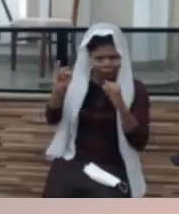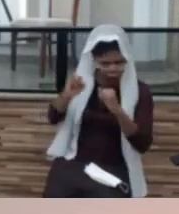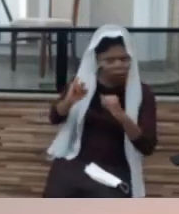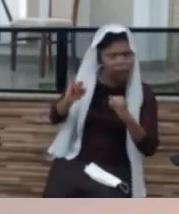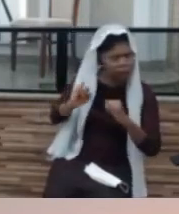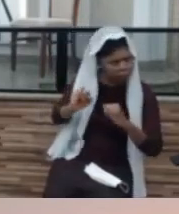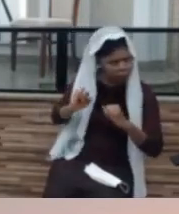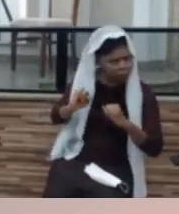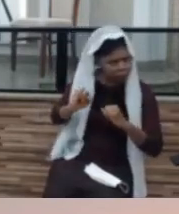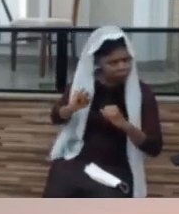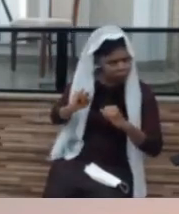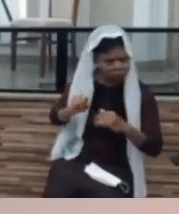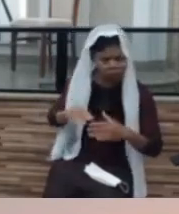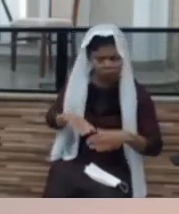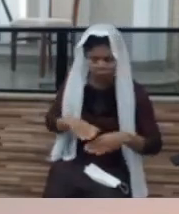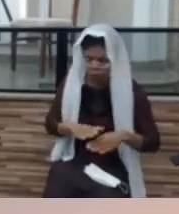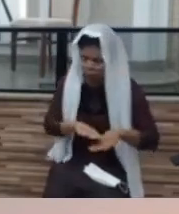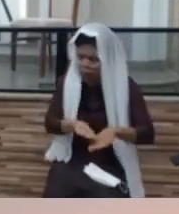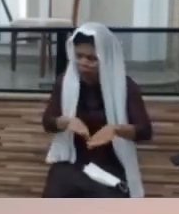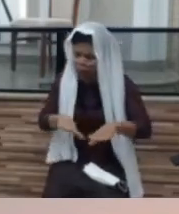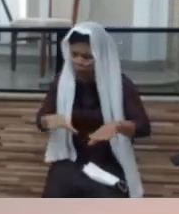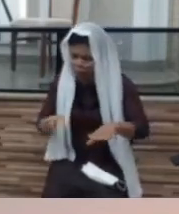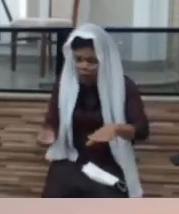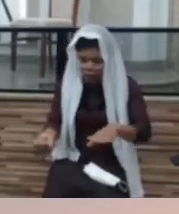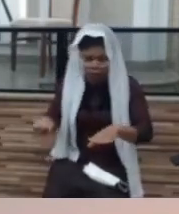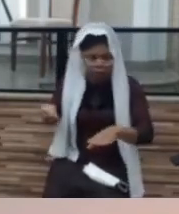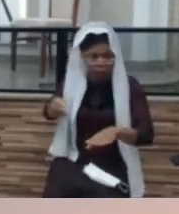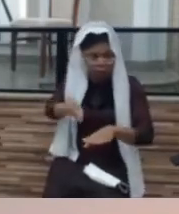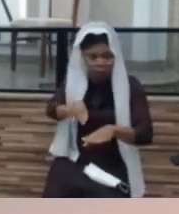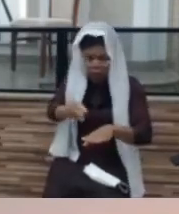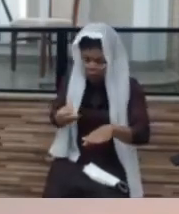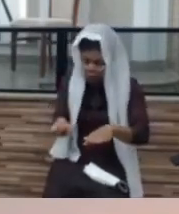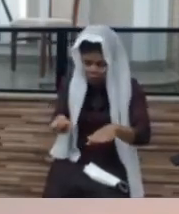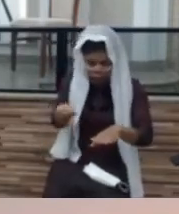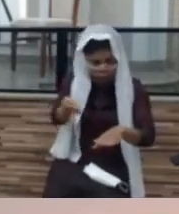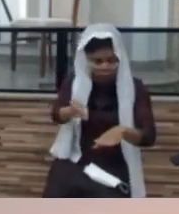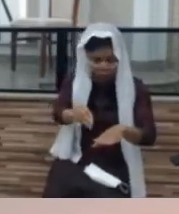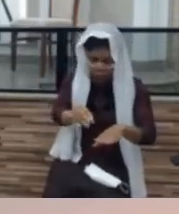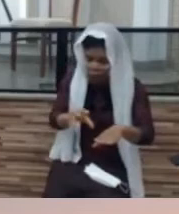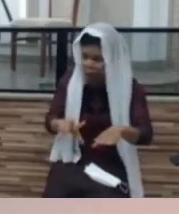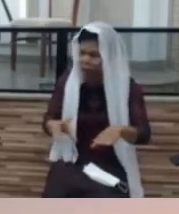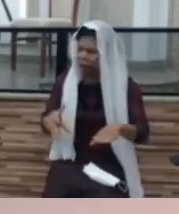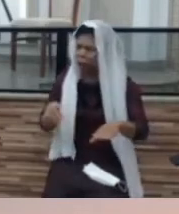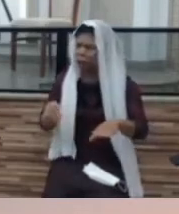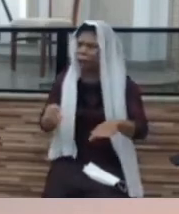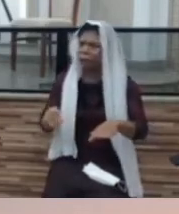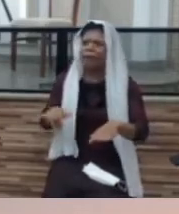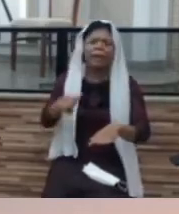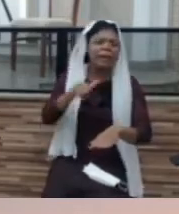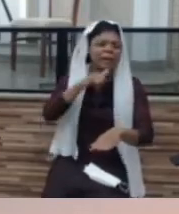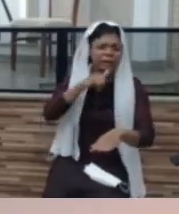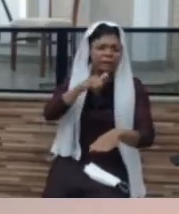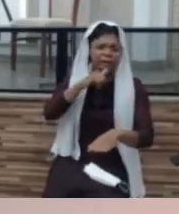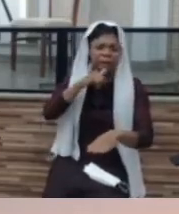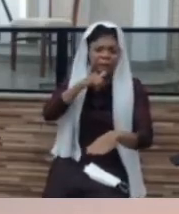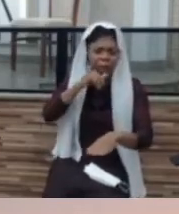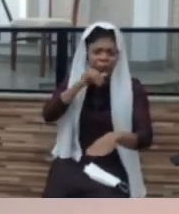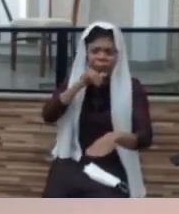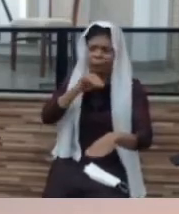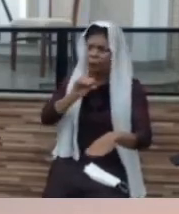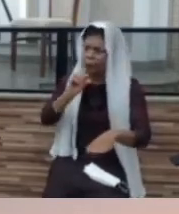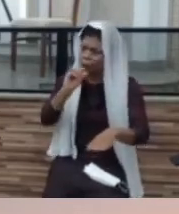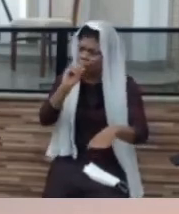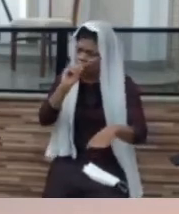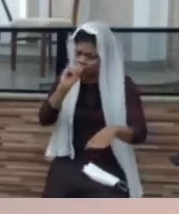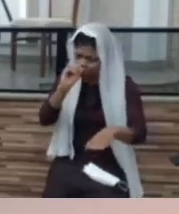sagrados. Ali, irmão, naquela câmara ficava os grãos, toda a oferta, porque hoje, irmão, você quer